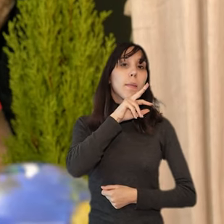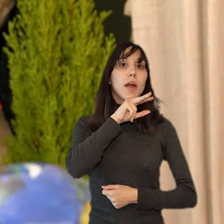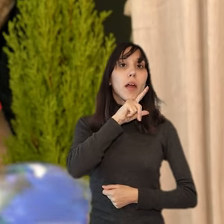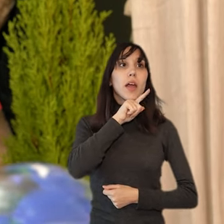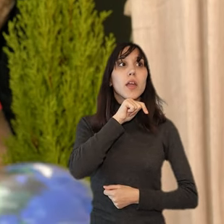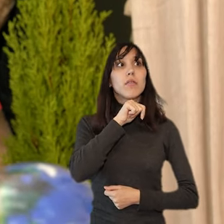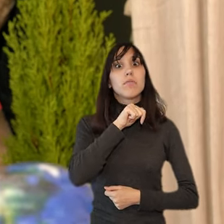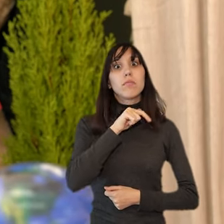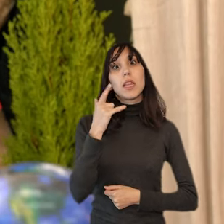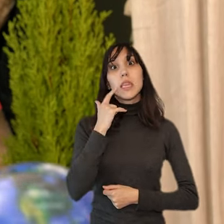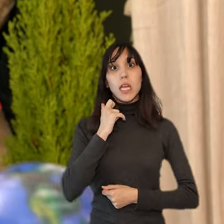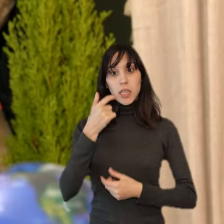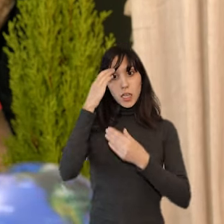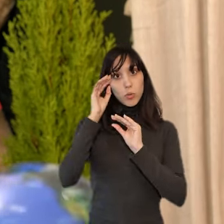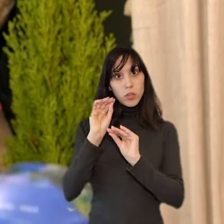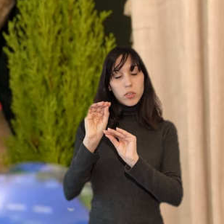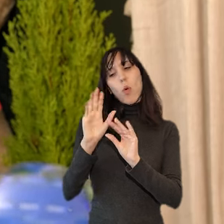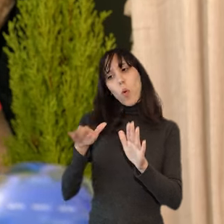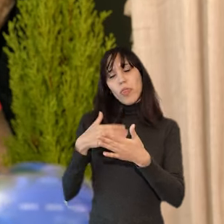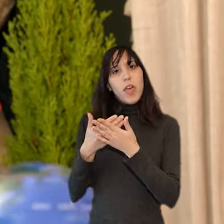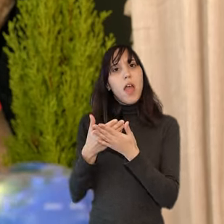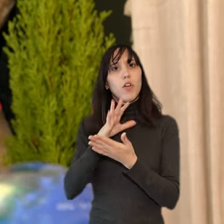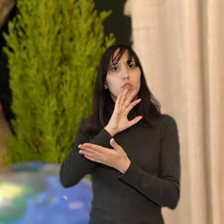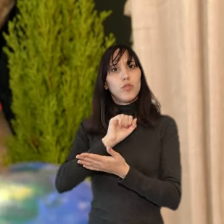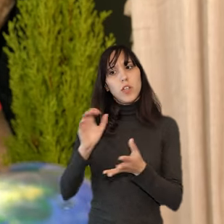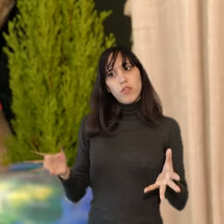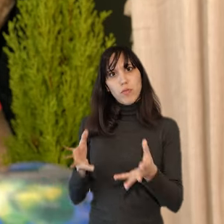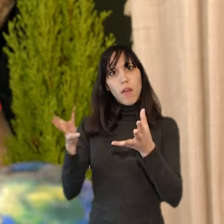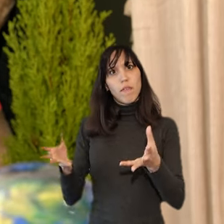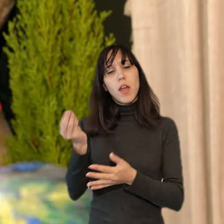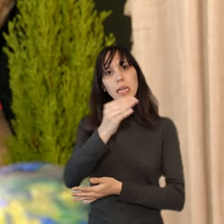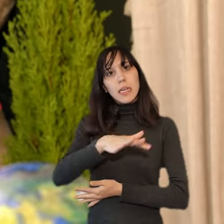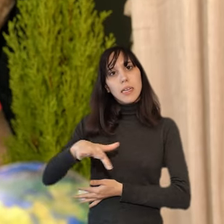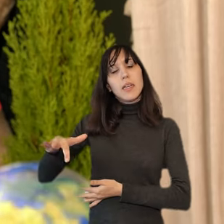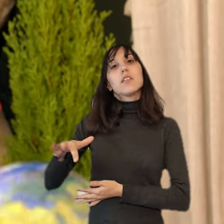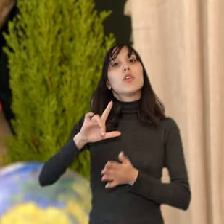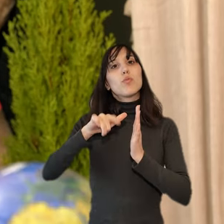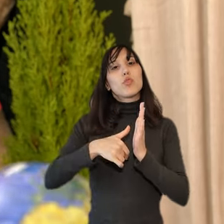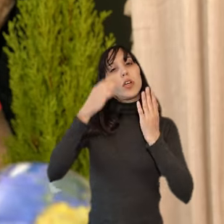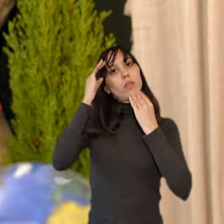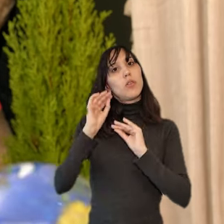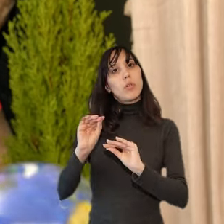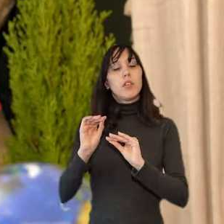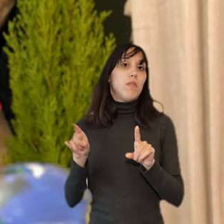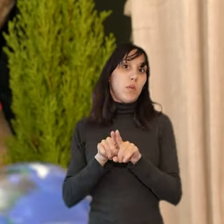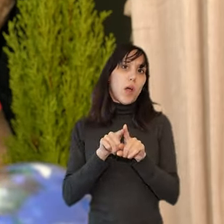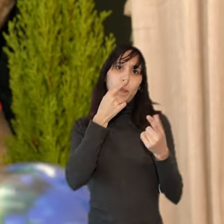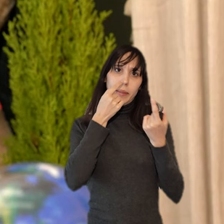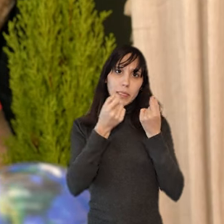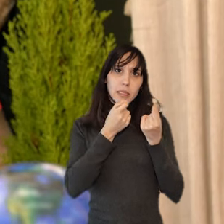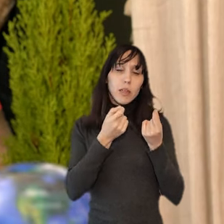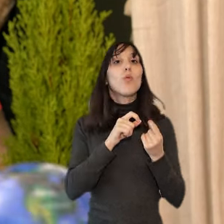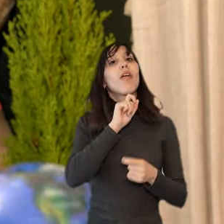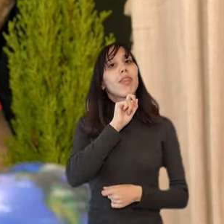e procuram esta educação para os filhos e quando as crianças estão num num projeto educativo como este ou se milhante